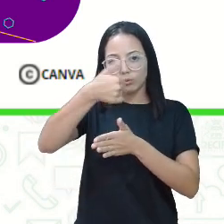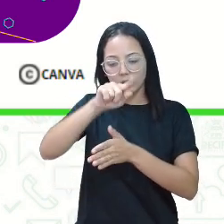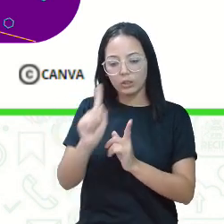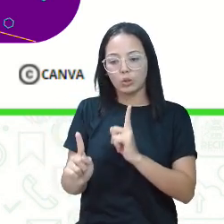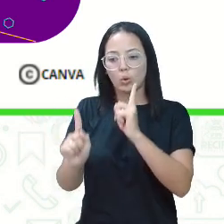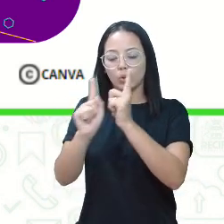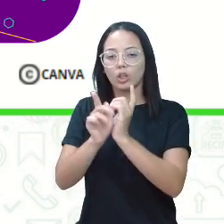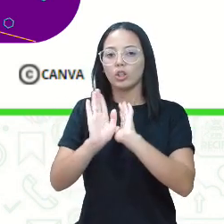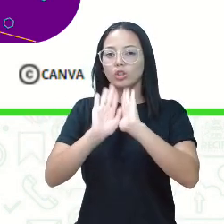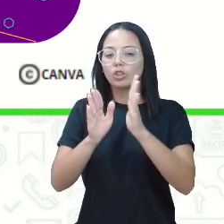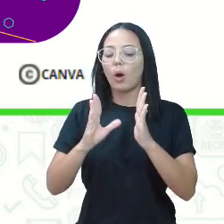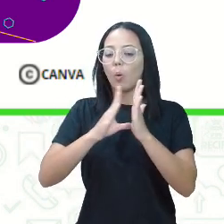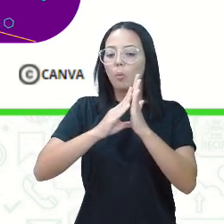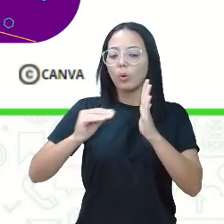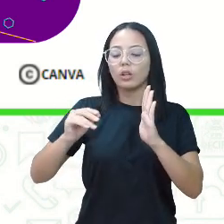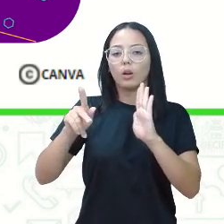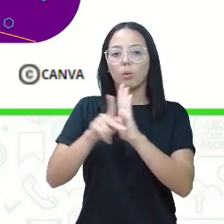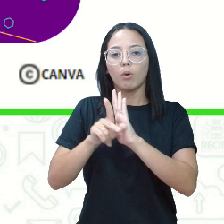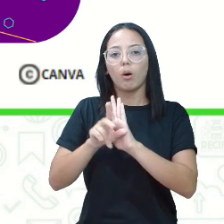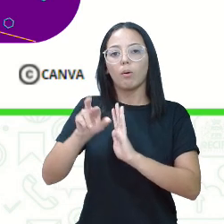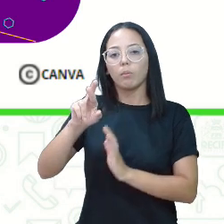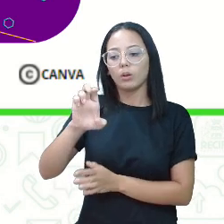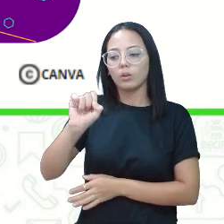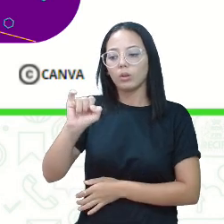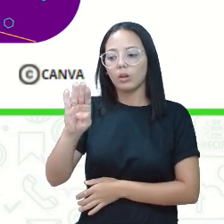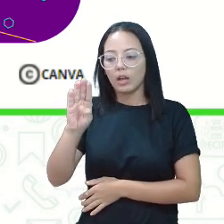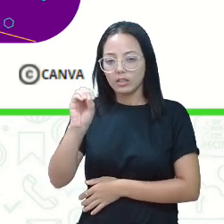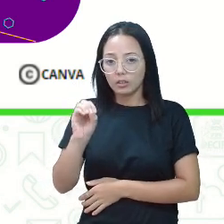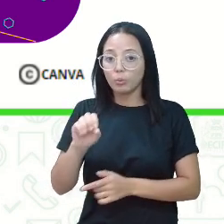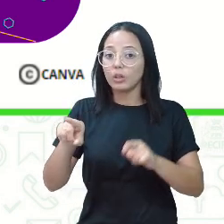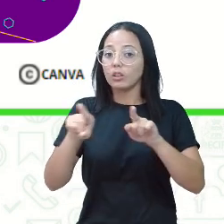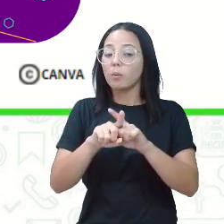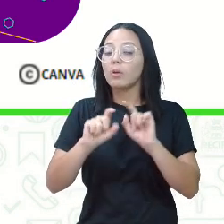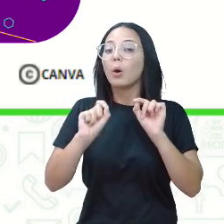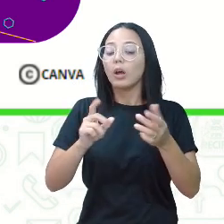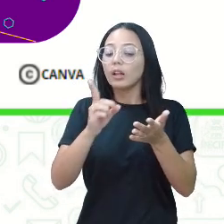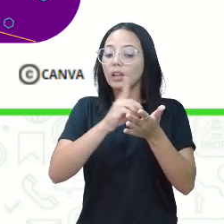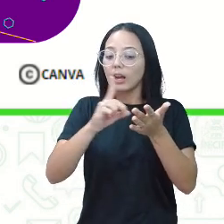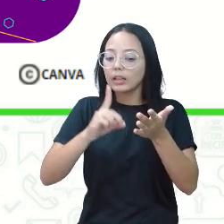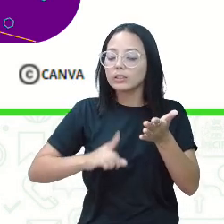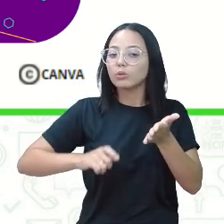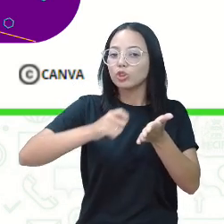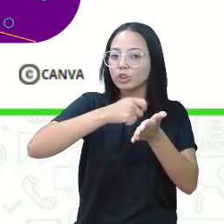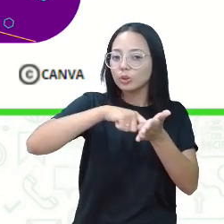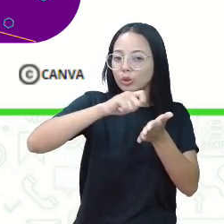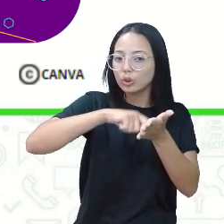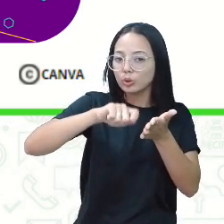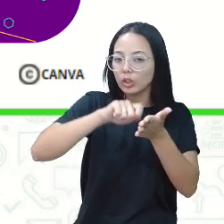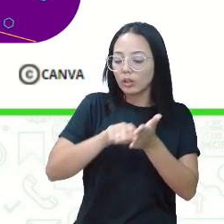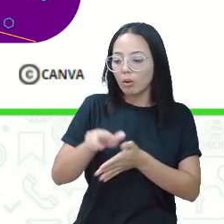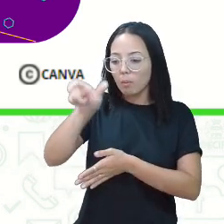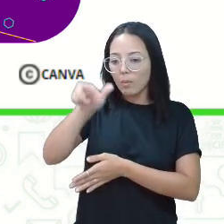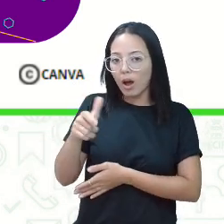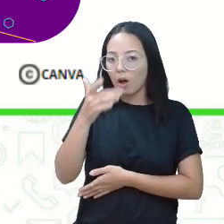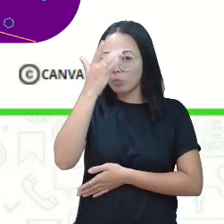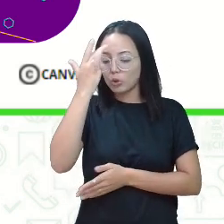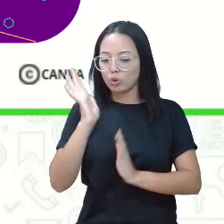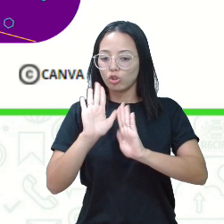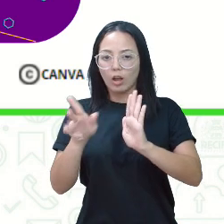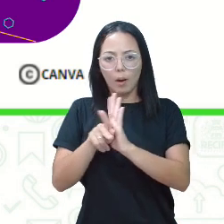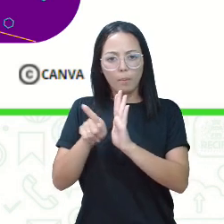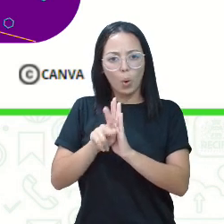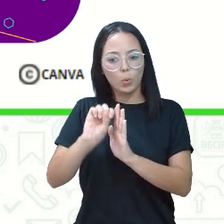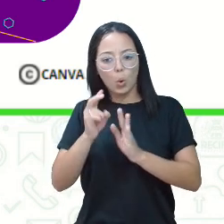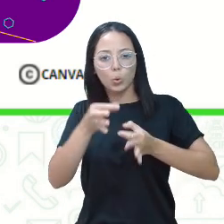direitinho o modelo de um recibo, né? É também uma declaração por escrito na qual alguém, uma pessoa física